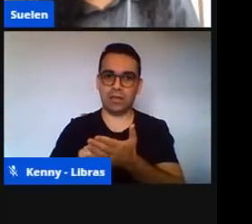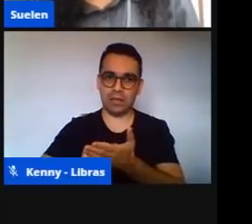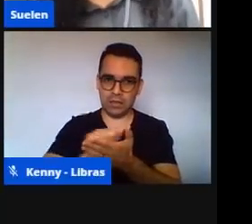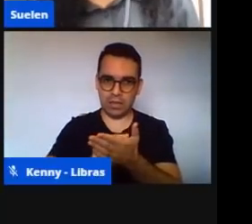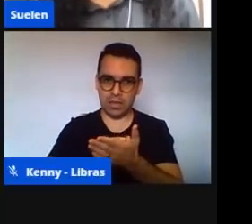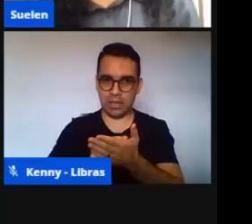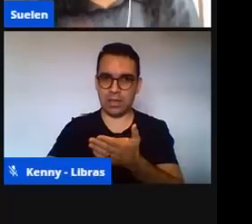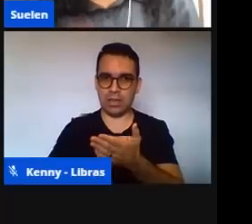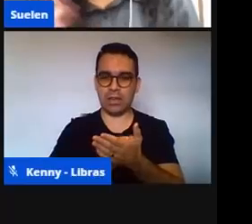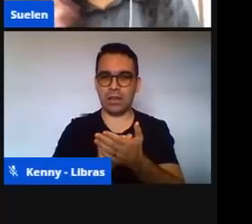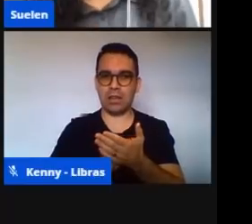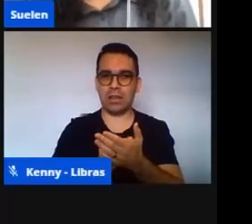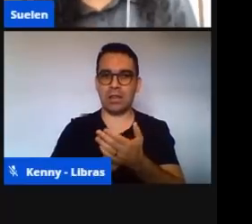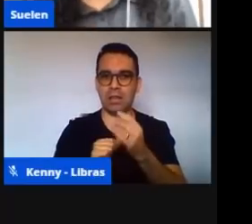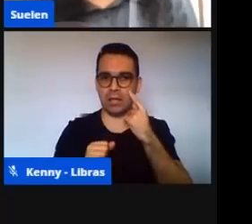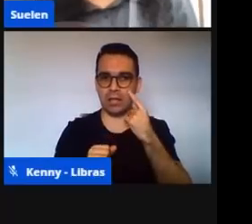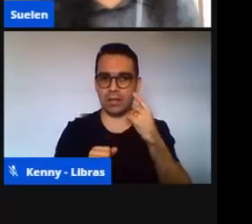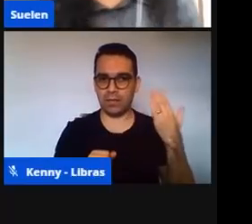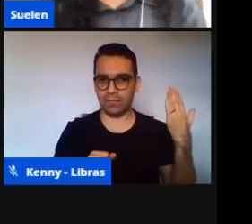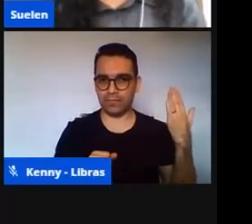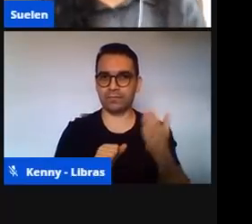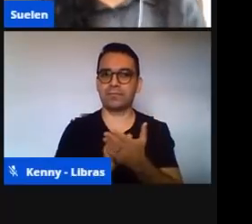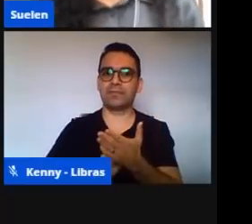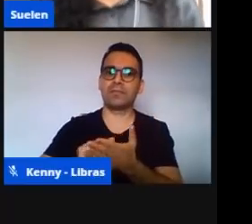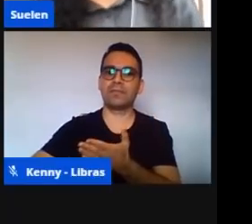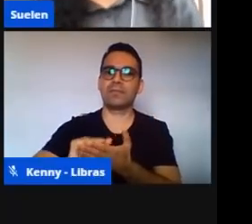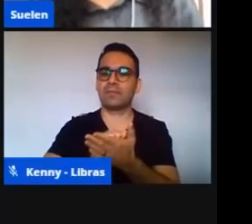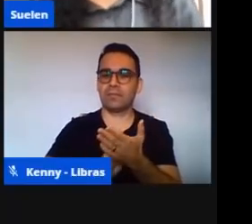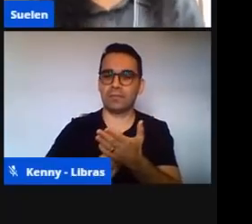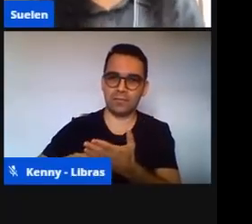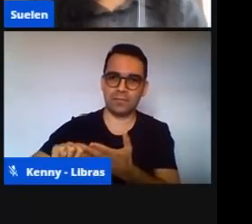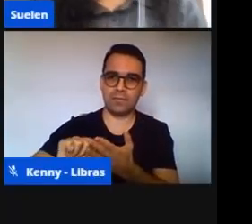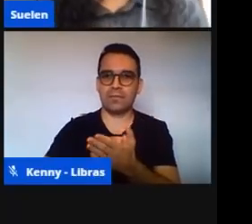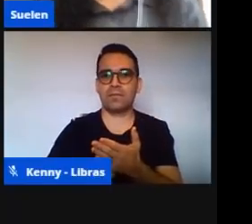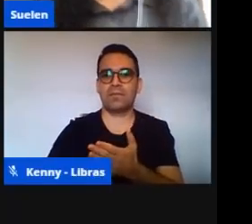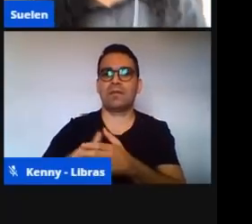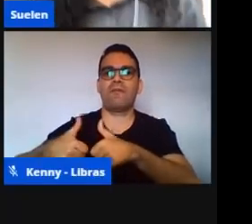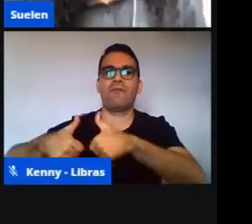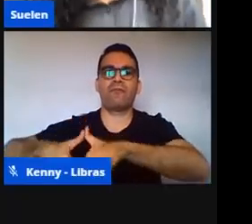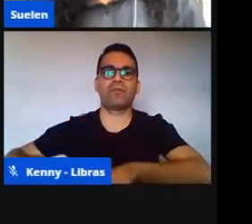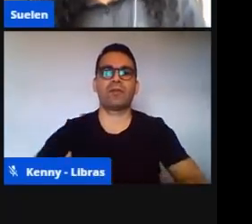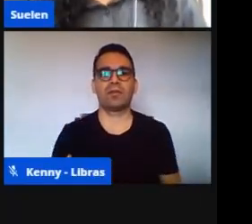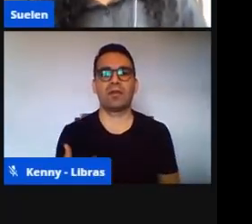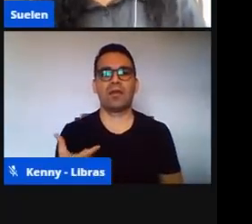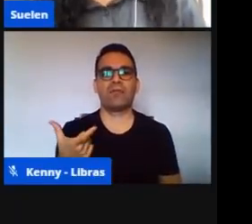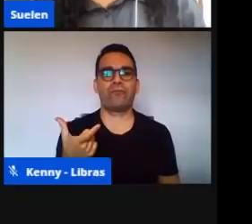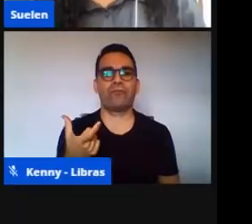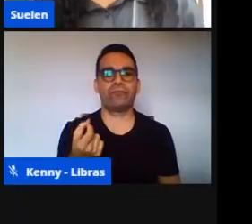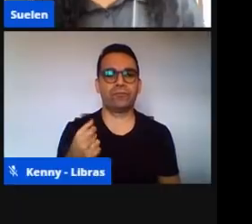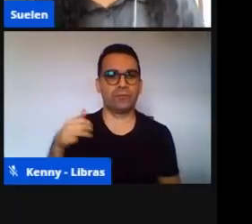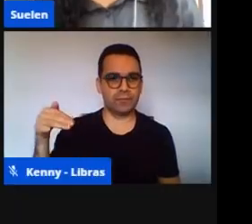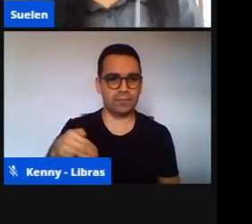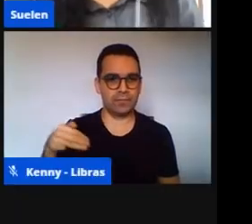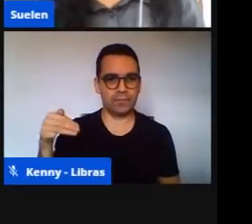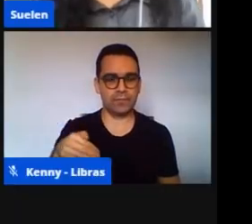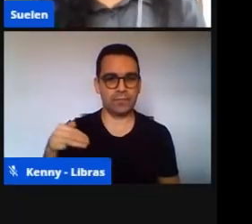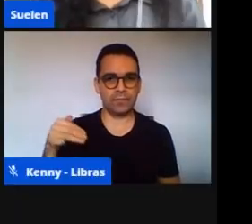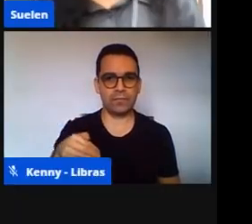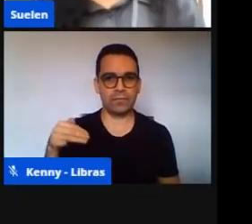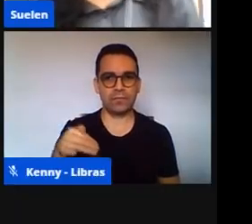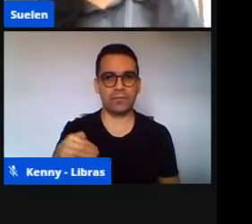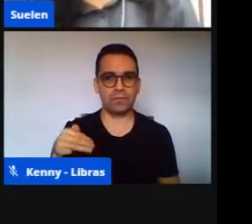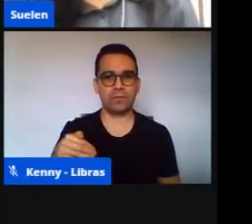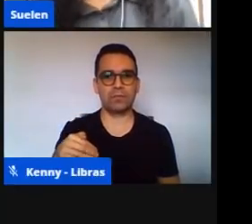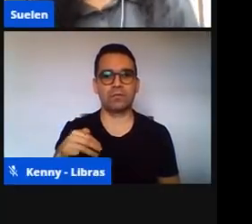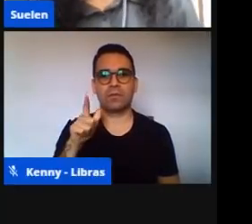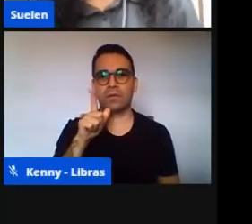utilização, essa concentração e essa diluição? A máscara ela tem que ficar de molho por 20 minutos em solução clorada, então seriam